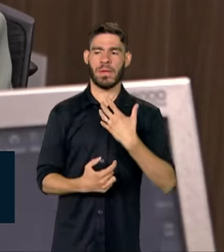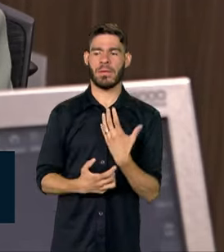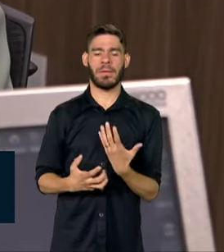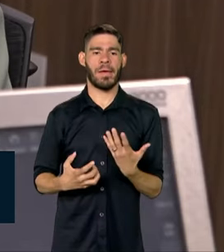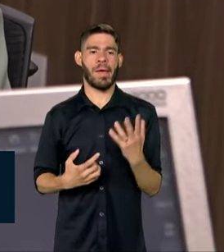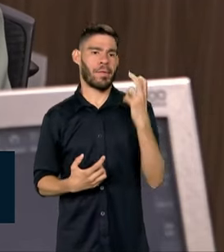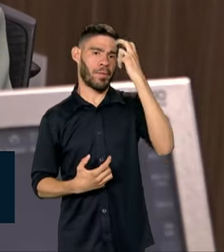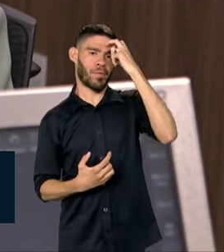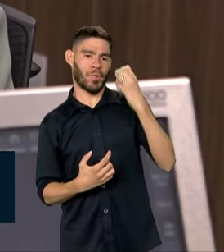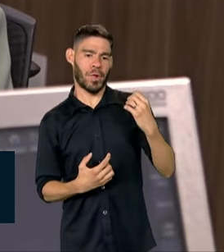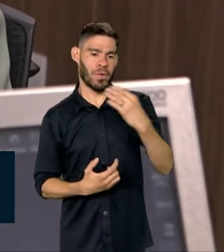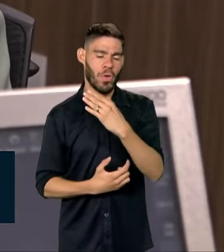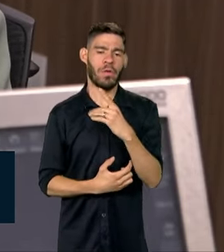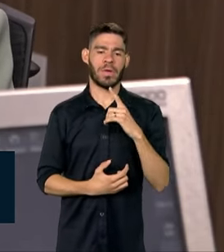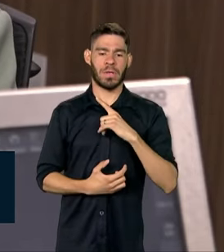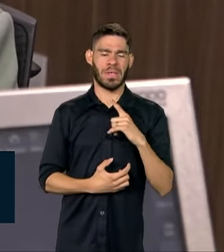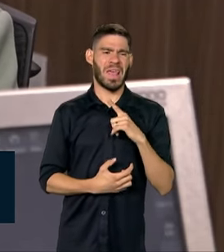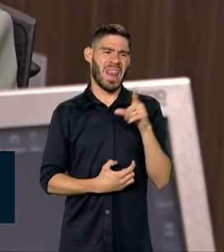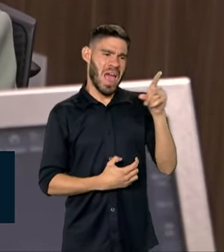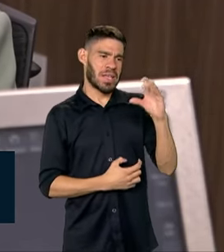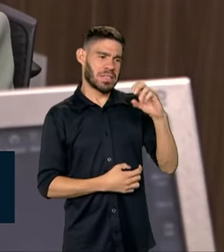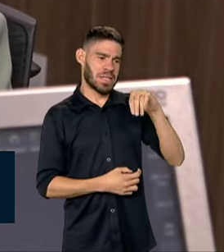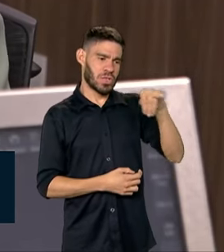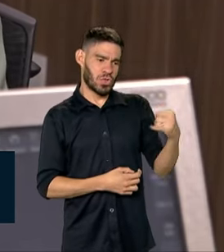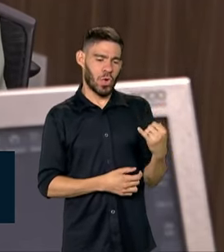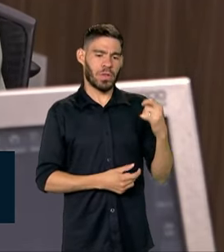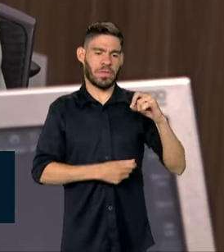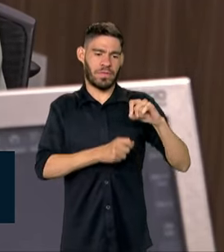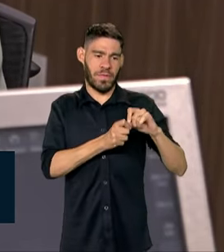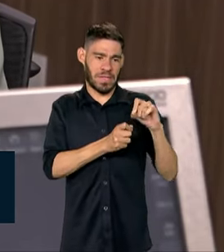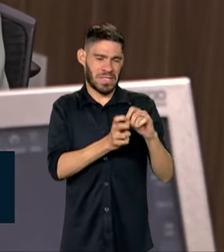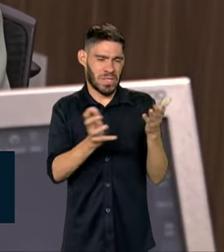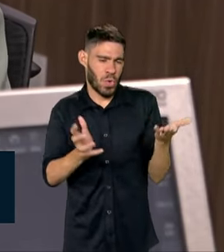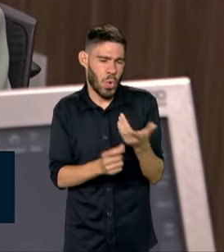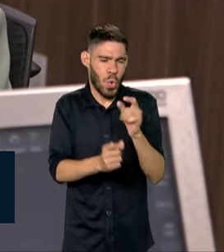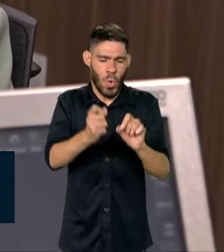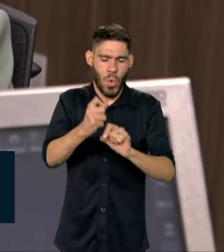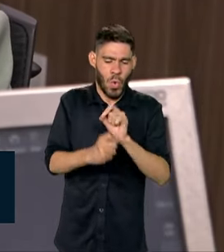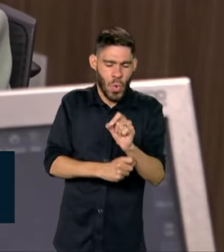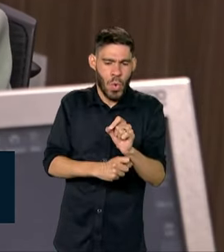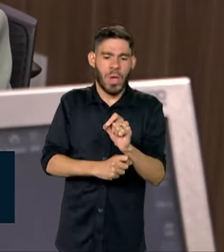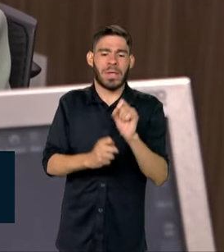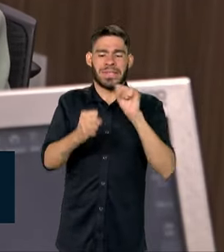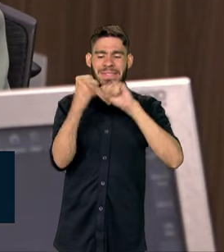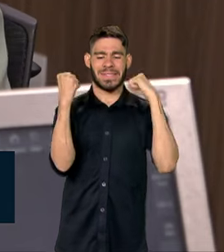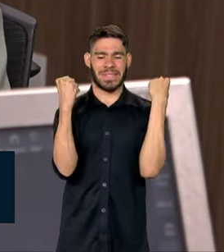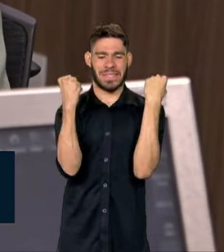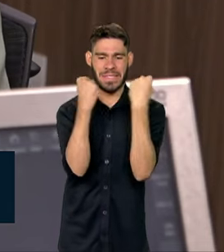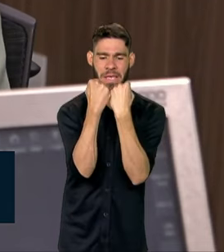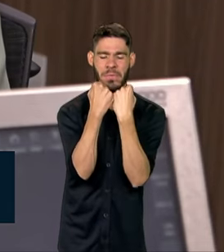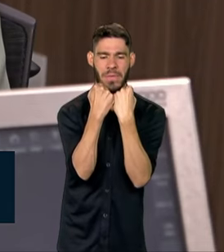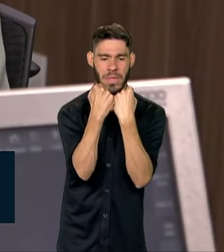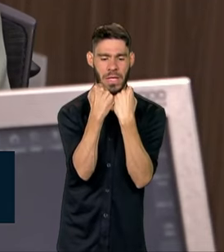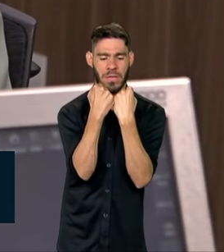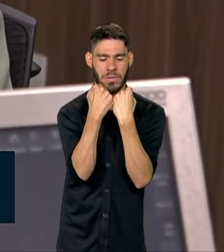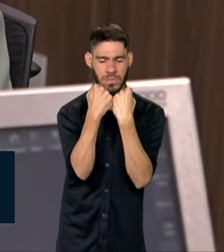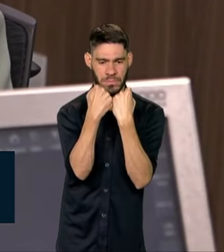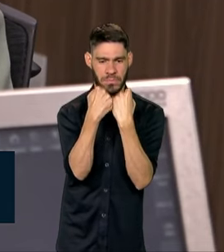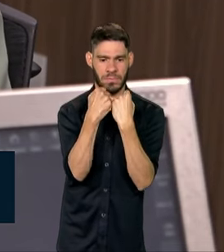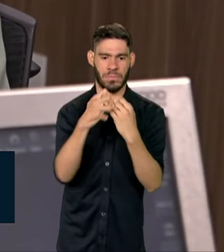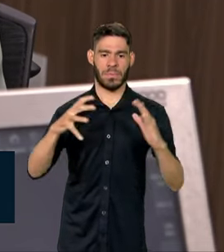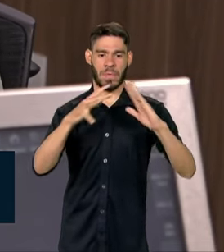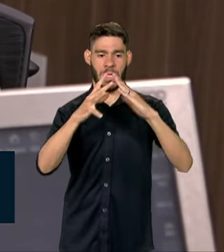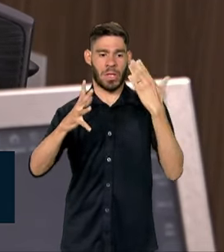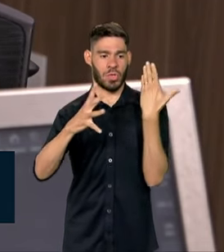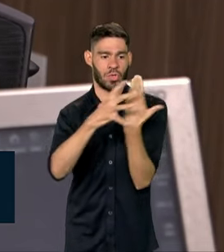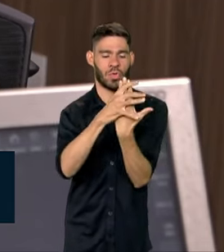estávamos lá, a CNJ fez, né, o seminário, né, numa escola